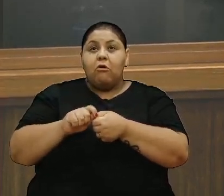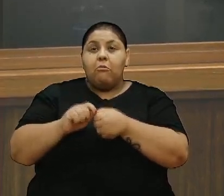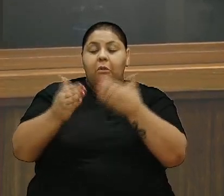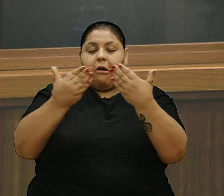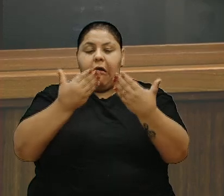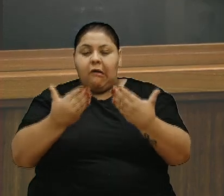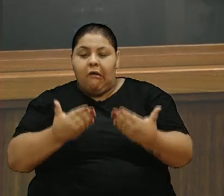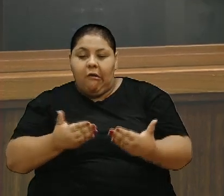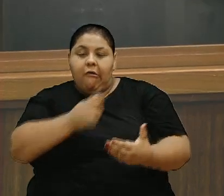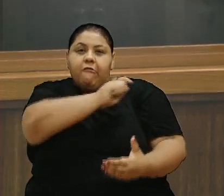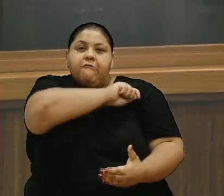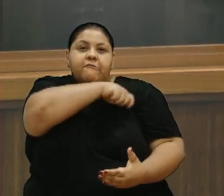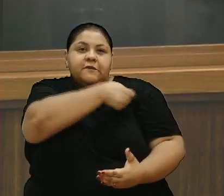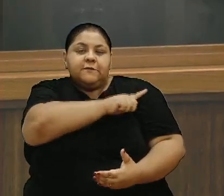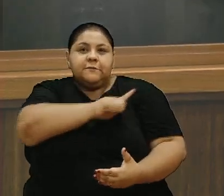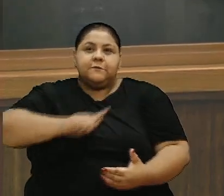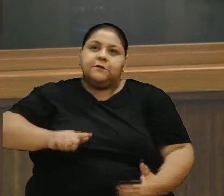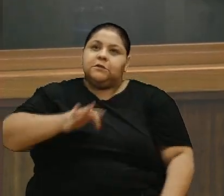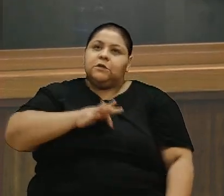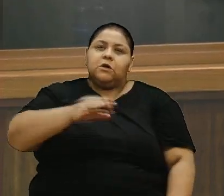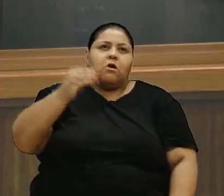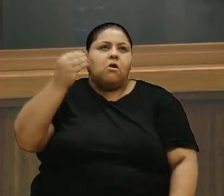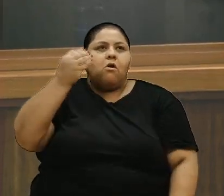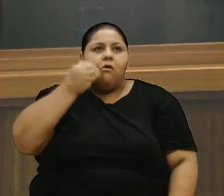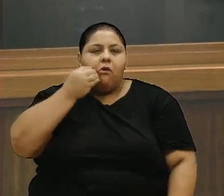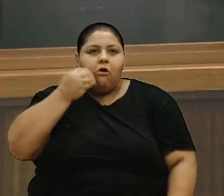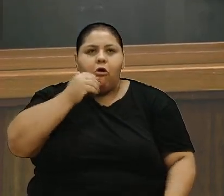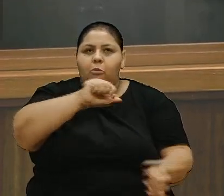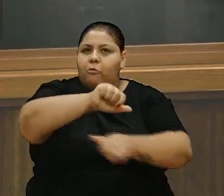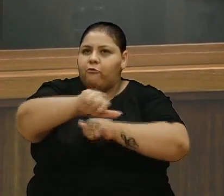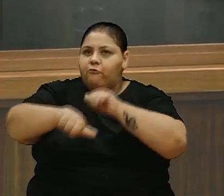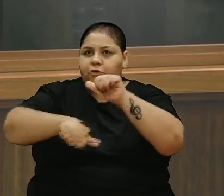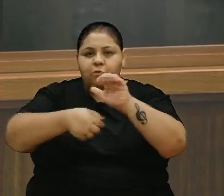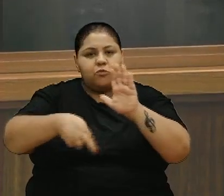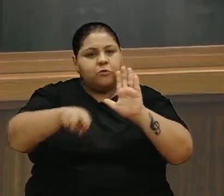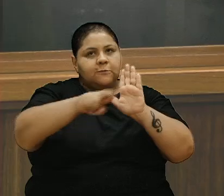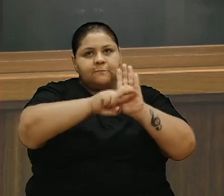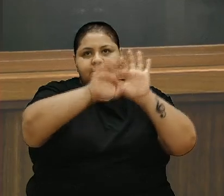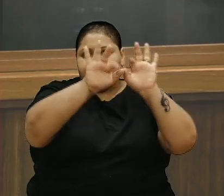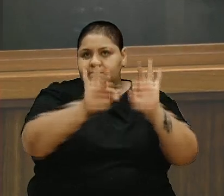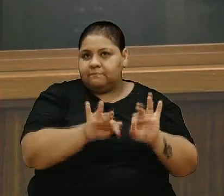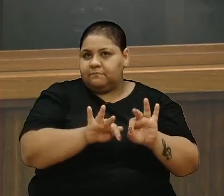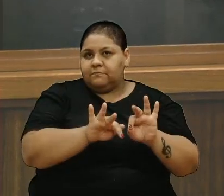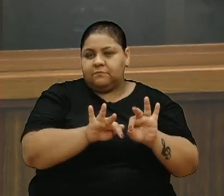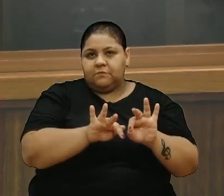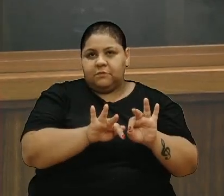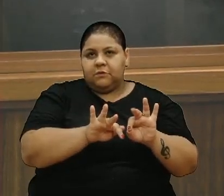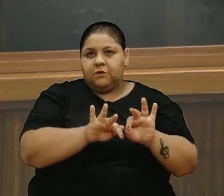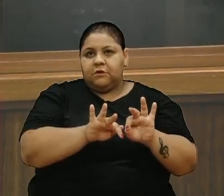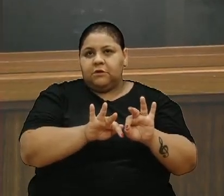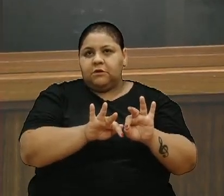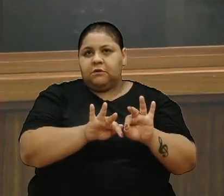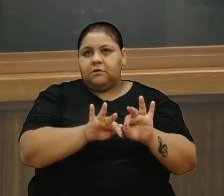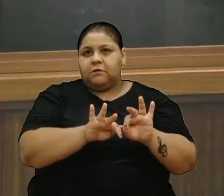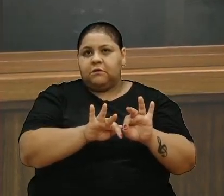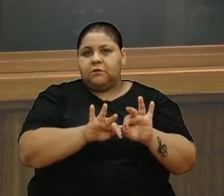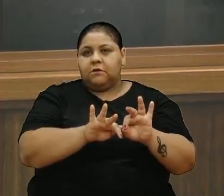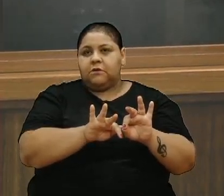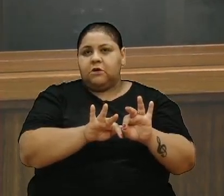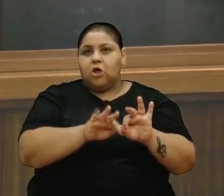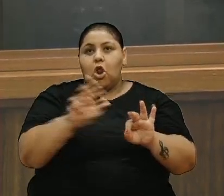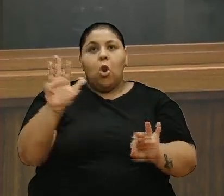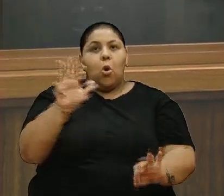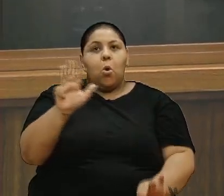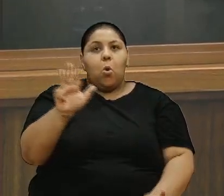governo federal. Óbvio que muda o resultado final. De forma alguma, ele